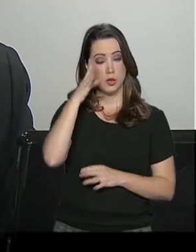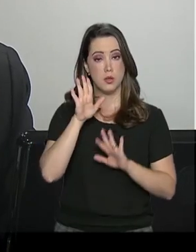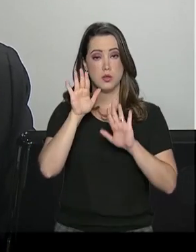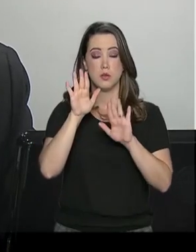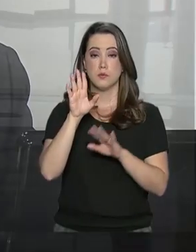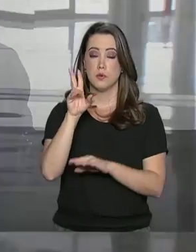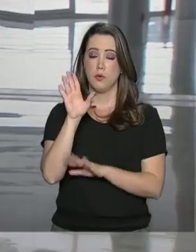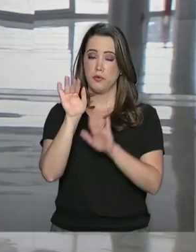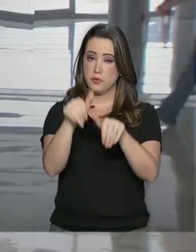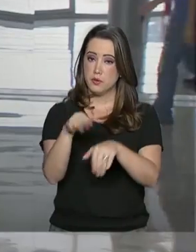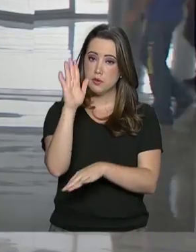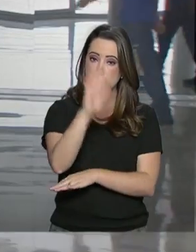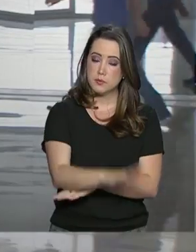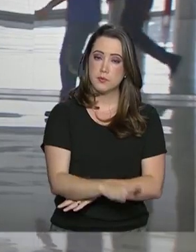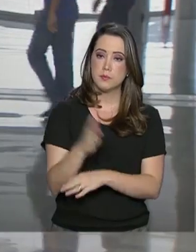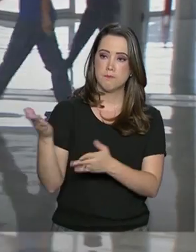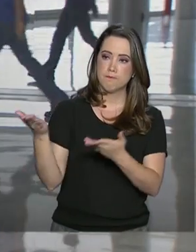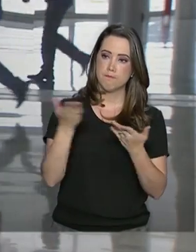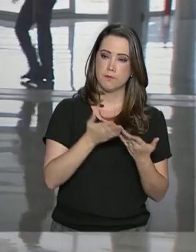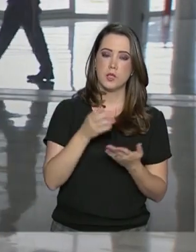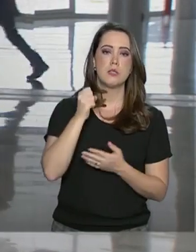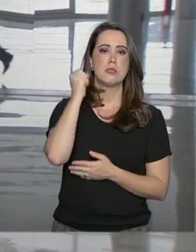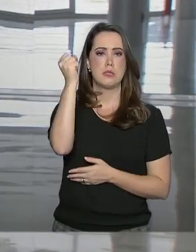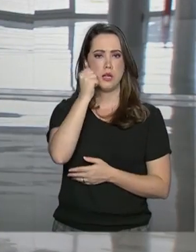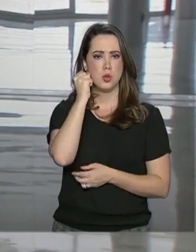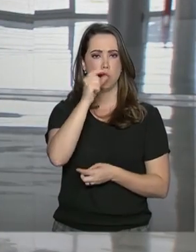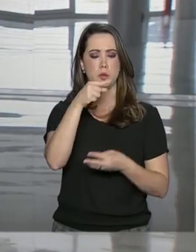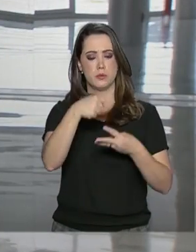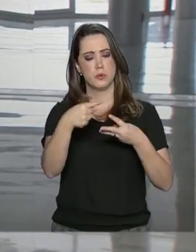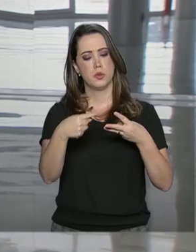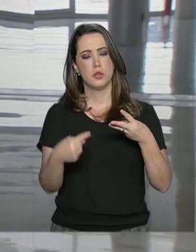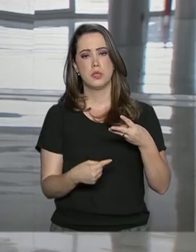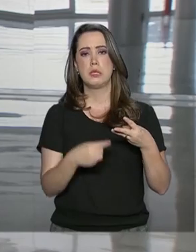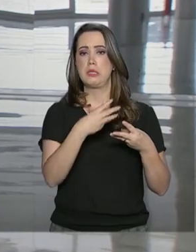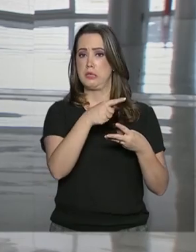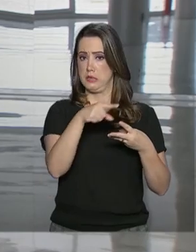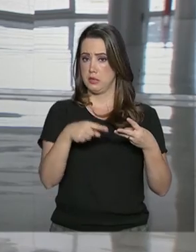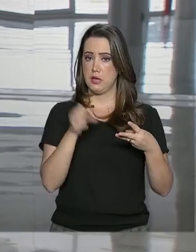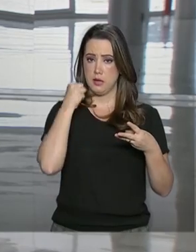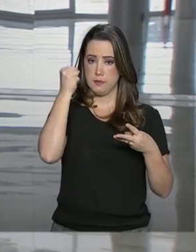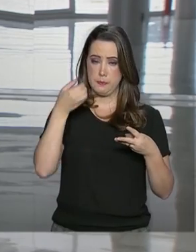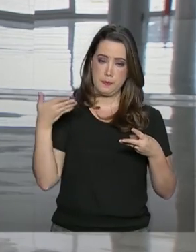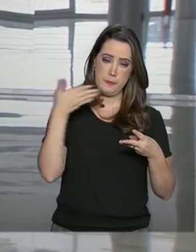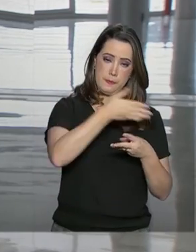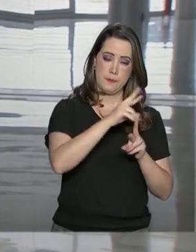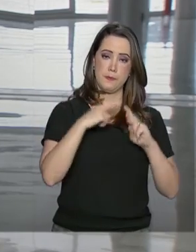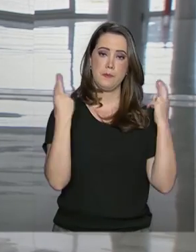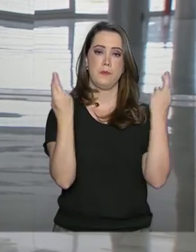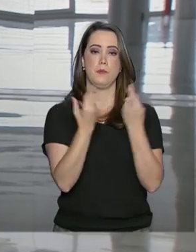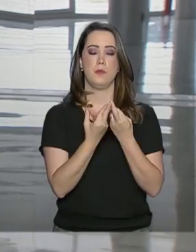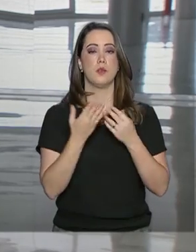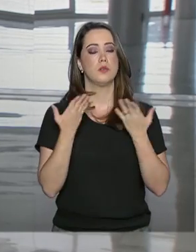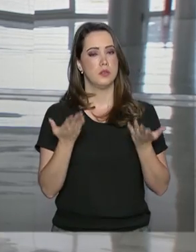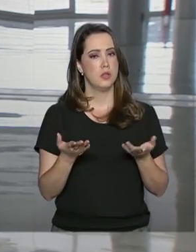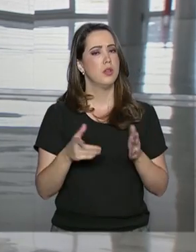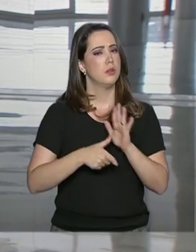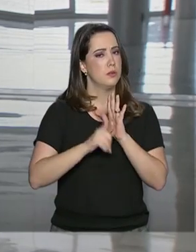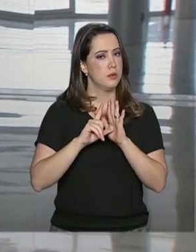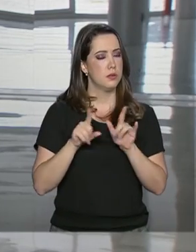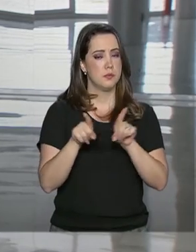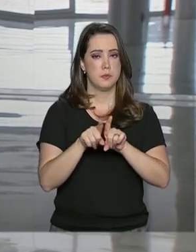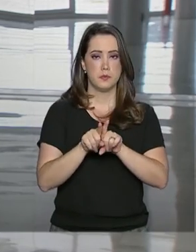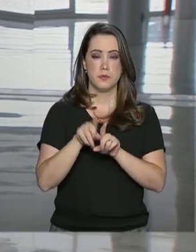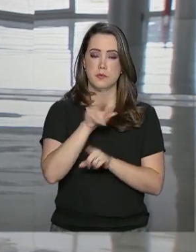o presidente Bolsonaro recebe os senadores Flávio Bolsonaro, Otto Alencar e Harold de Oliveira. E mais cedo,